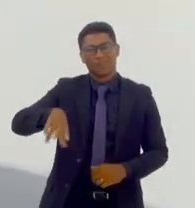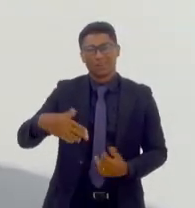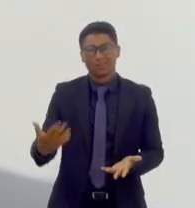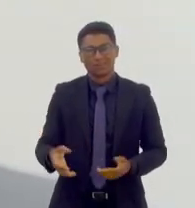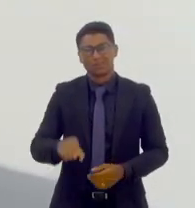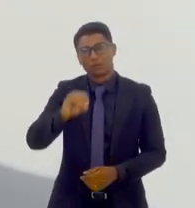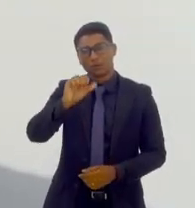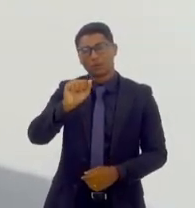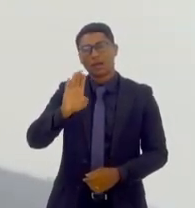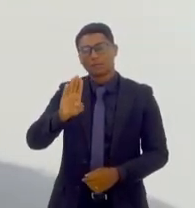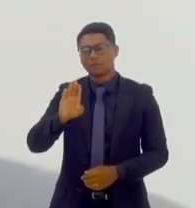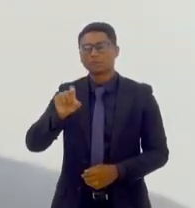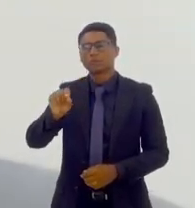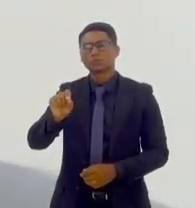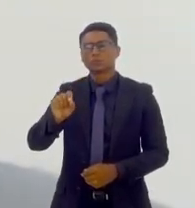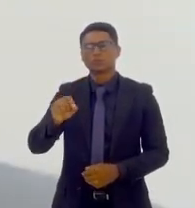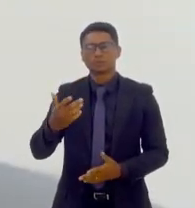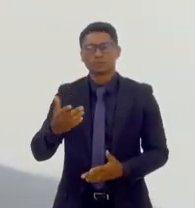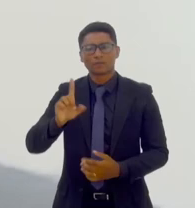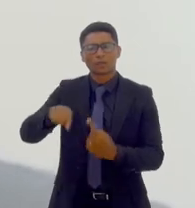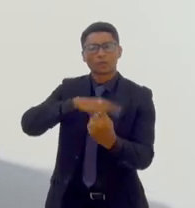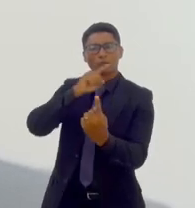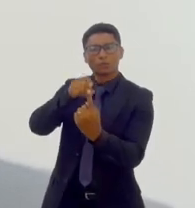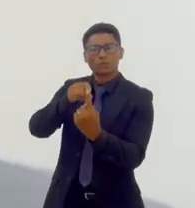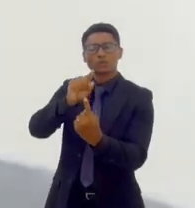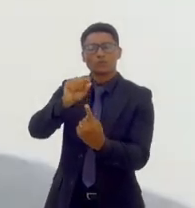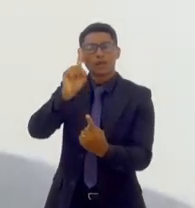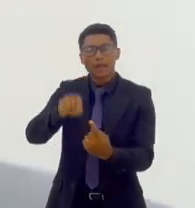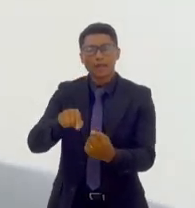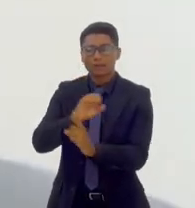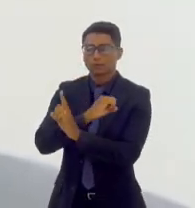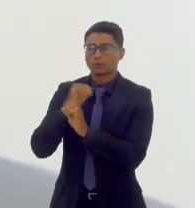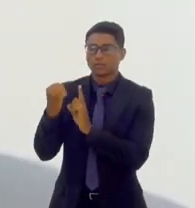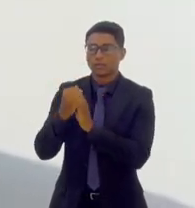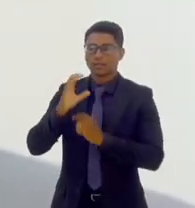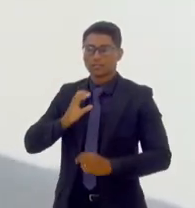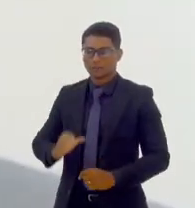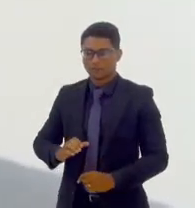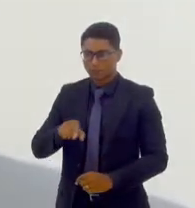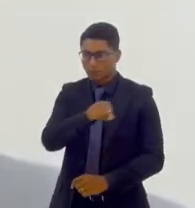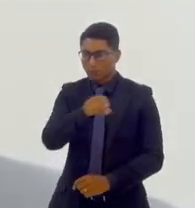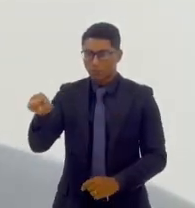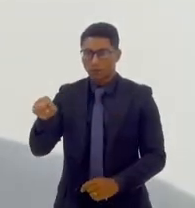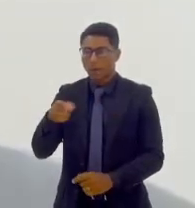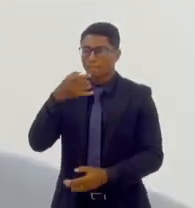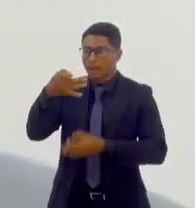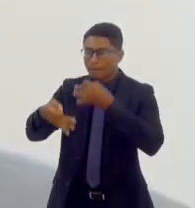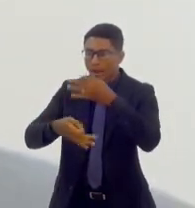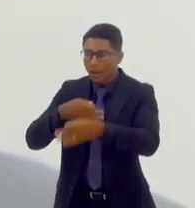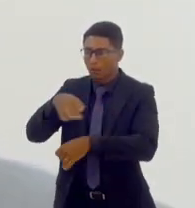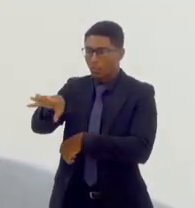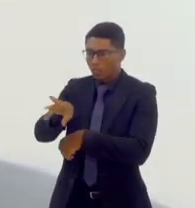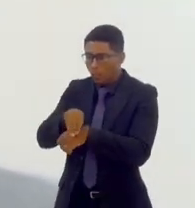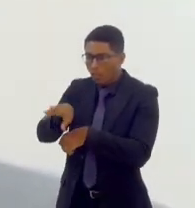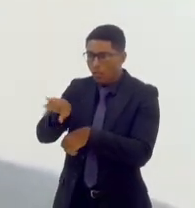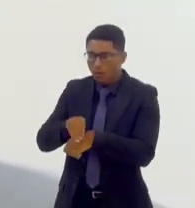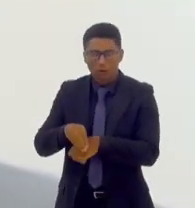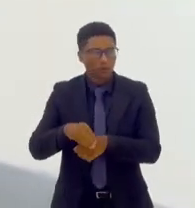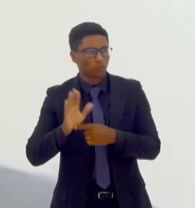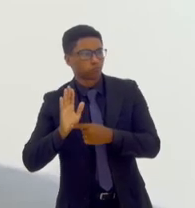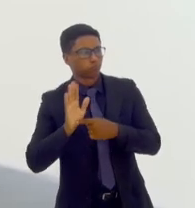essa vocação, né, diferente de todos os outros, de ser a voz da sociedade civil. Tanto que a Ordem ela